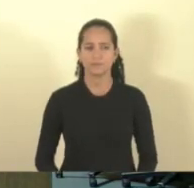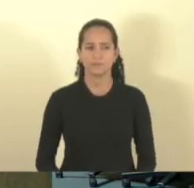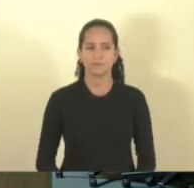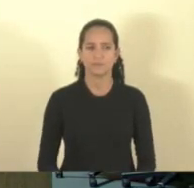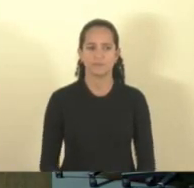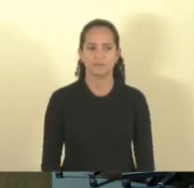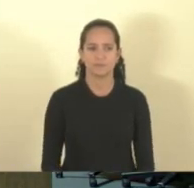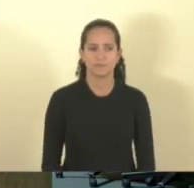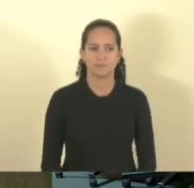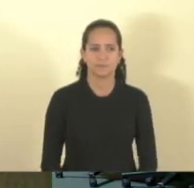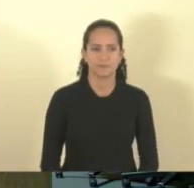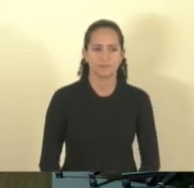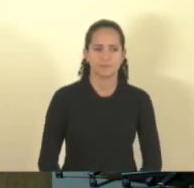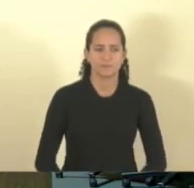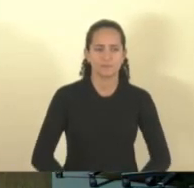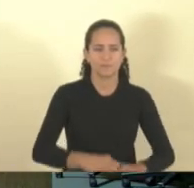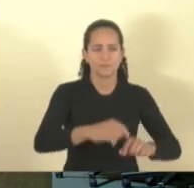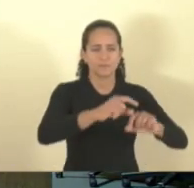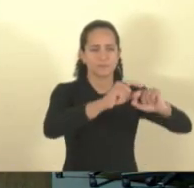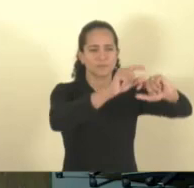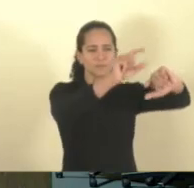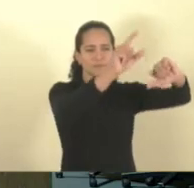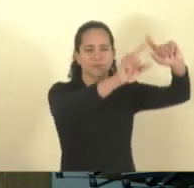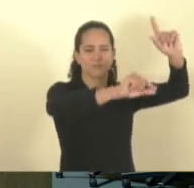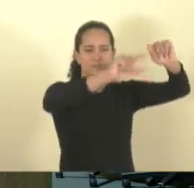Surge ao longe a estrela